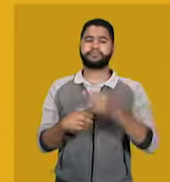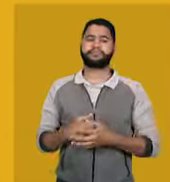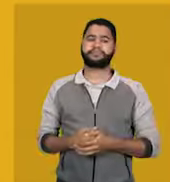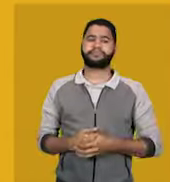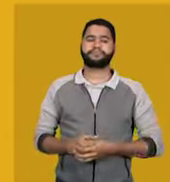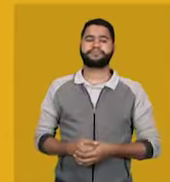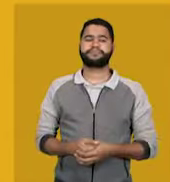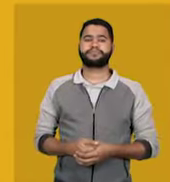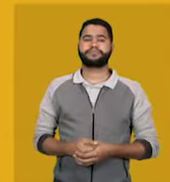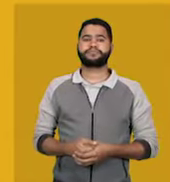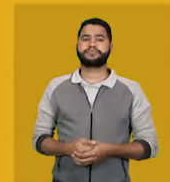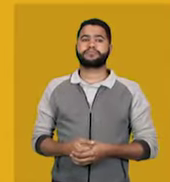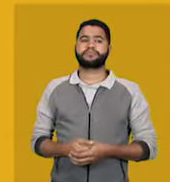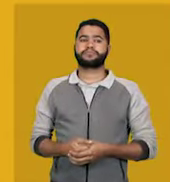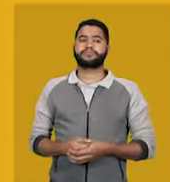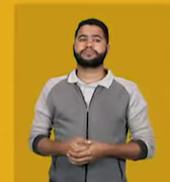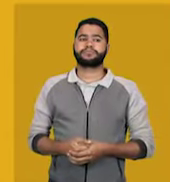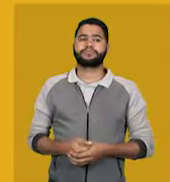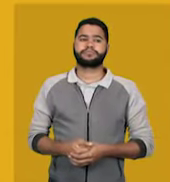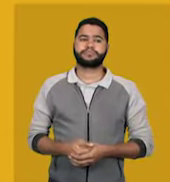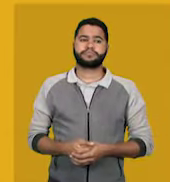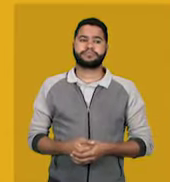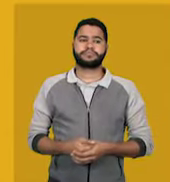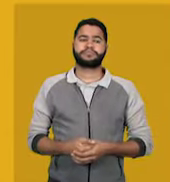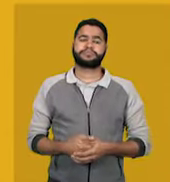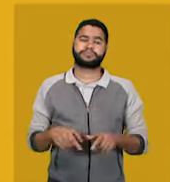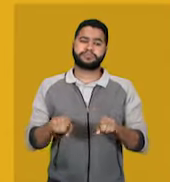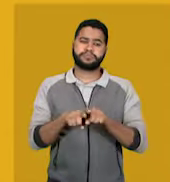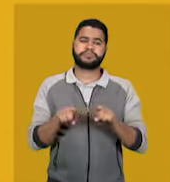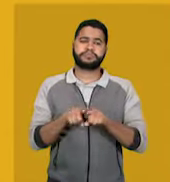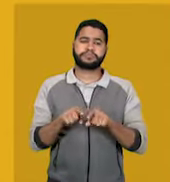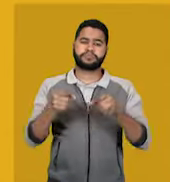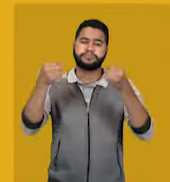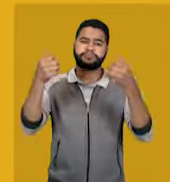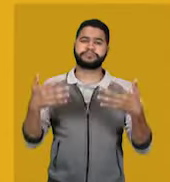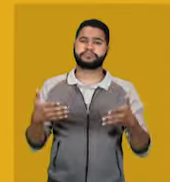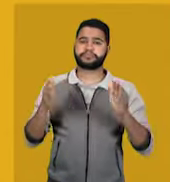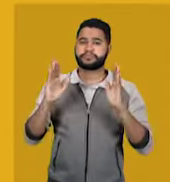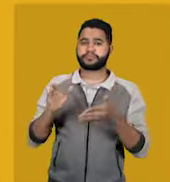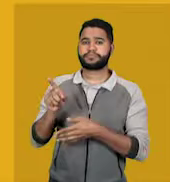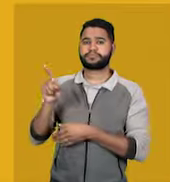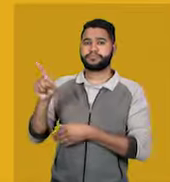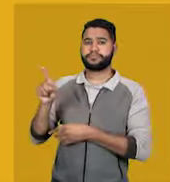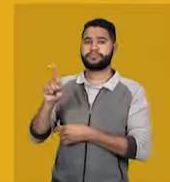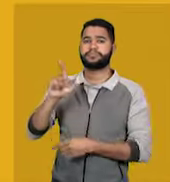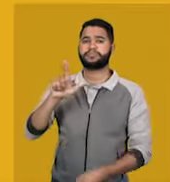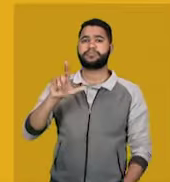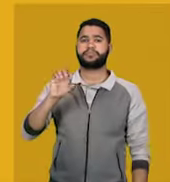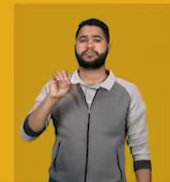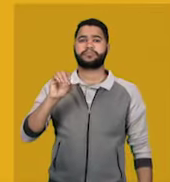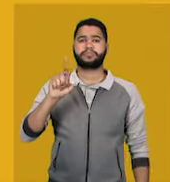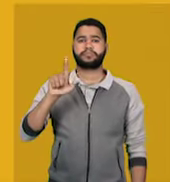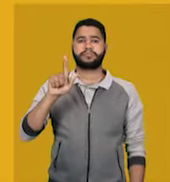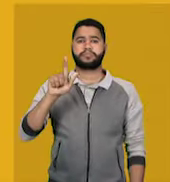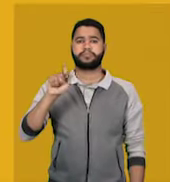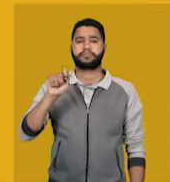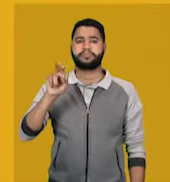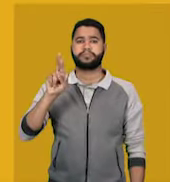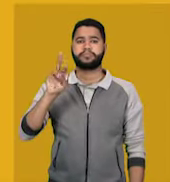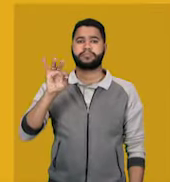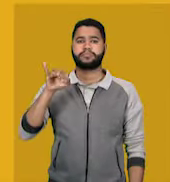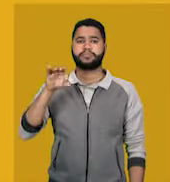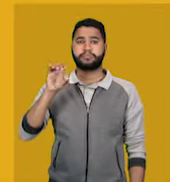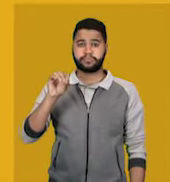ciclo ali. O A, como eu já tinha falado para vocês, é o nosso logaritmo, que é o expoente aqui,